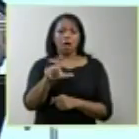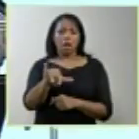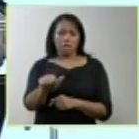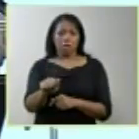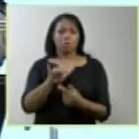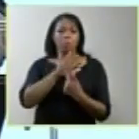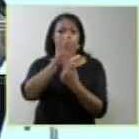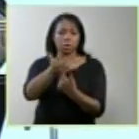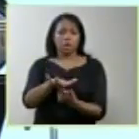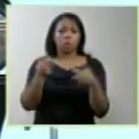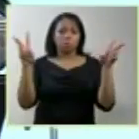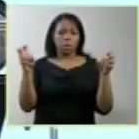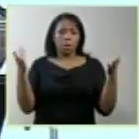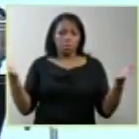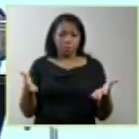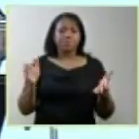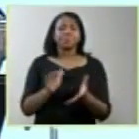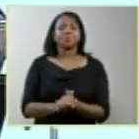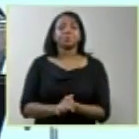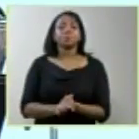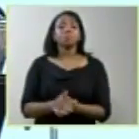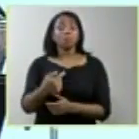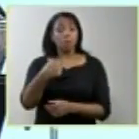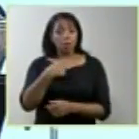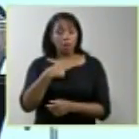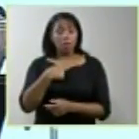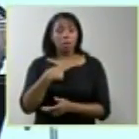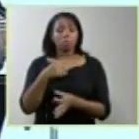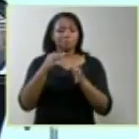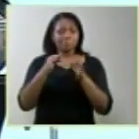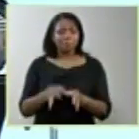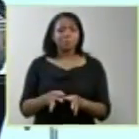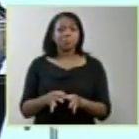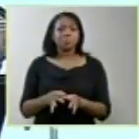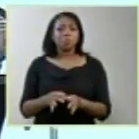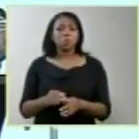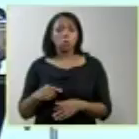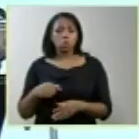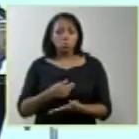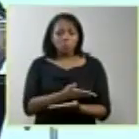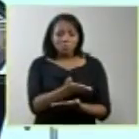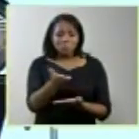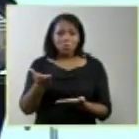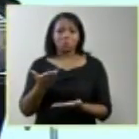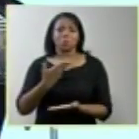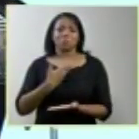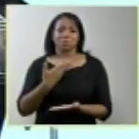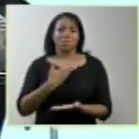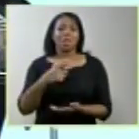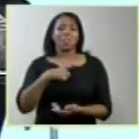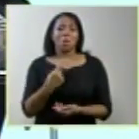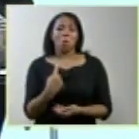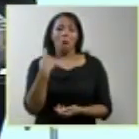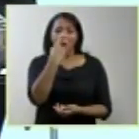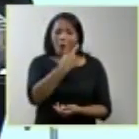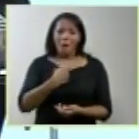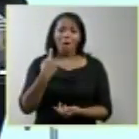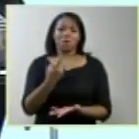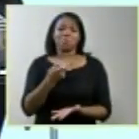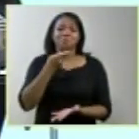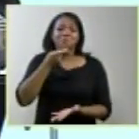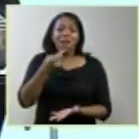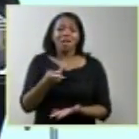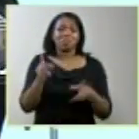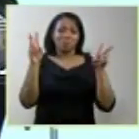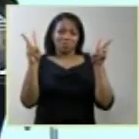vocês. Eu, assim como tenho certeza que todos os meus colegas, gostaríamos de ter 1 hora para falar sobre o tema,